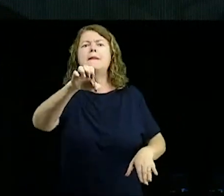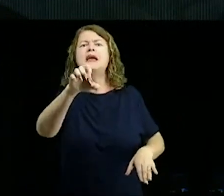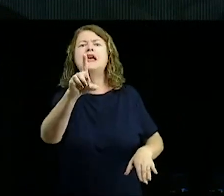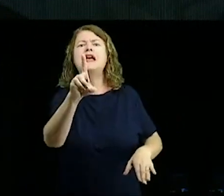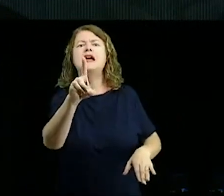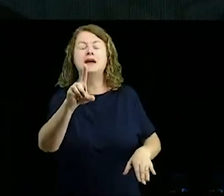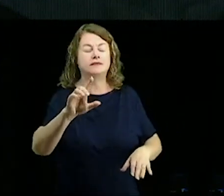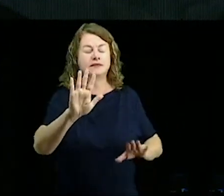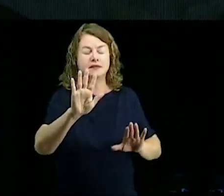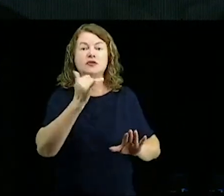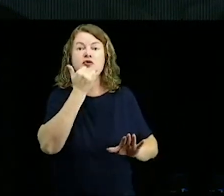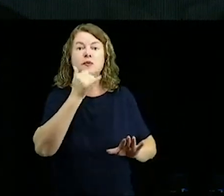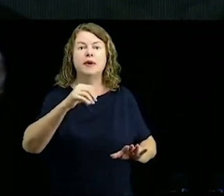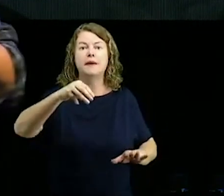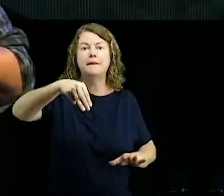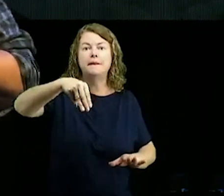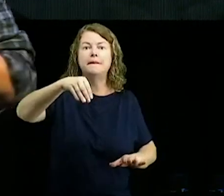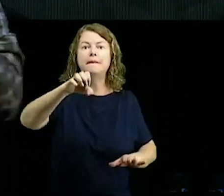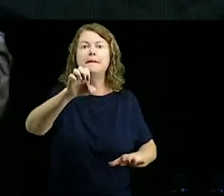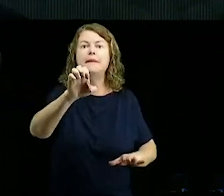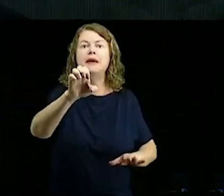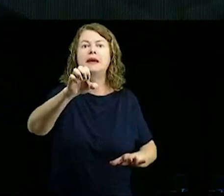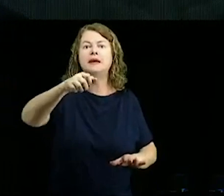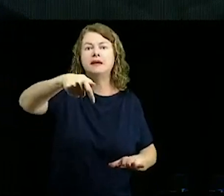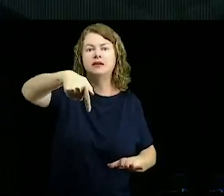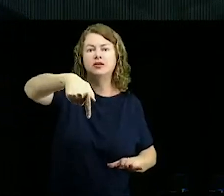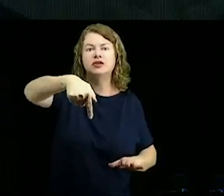profecia do Apocalipse, onde